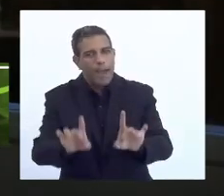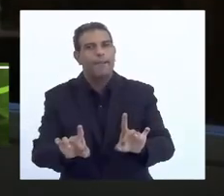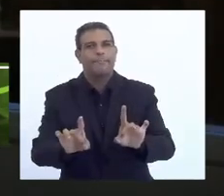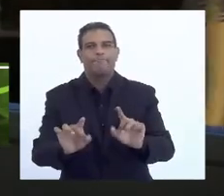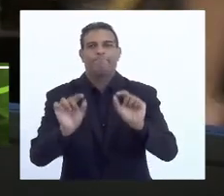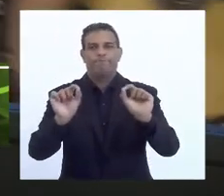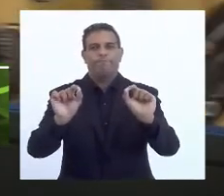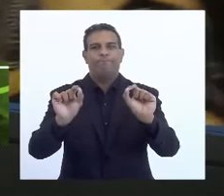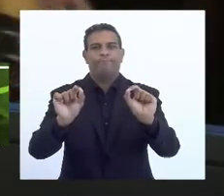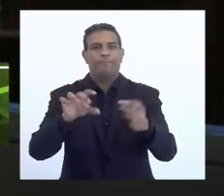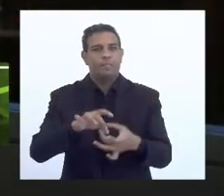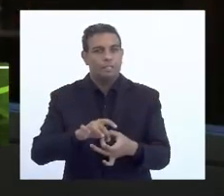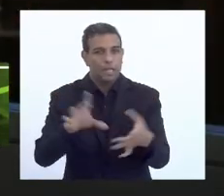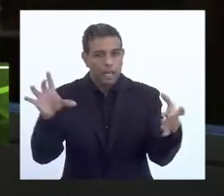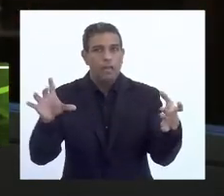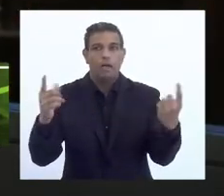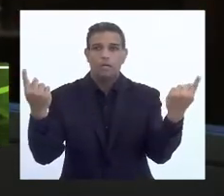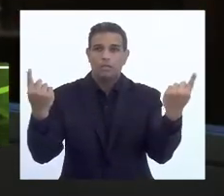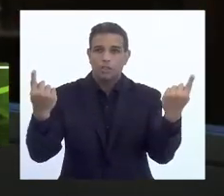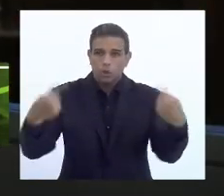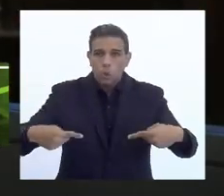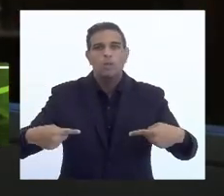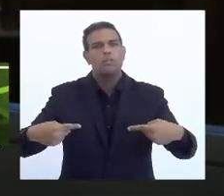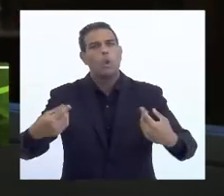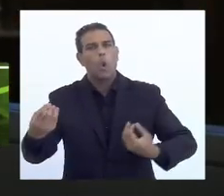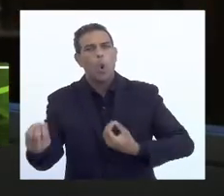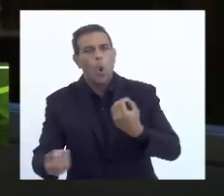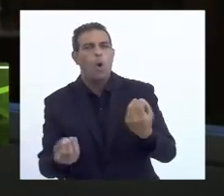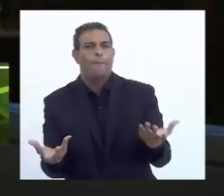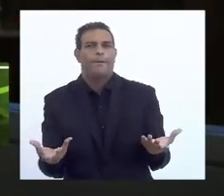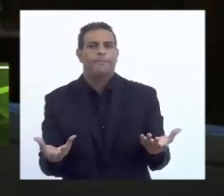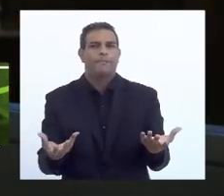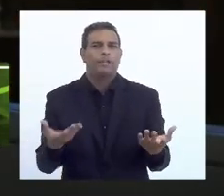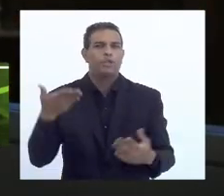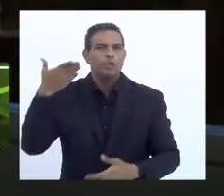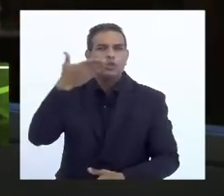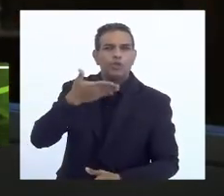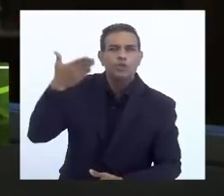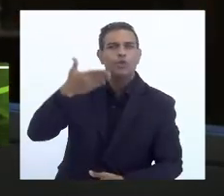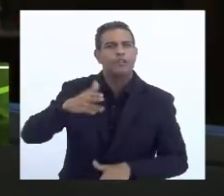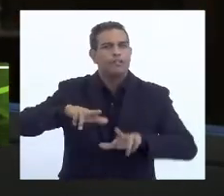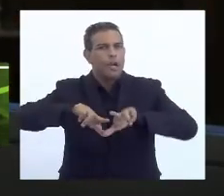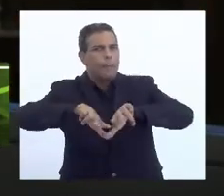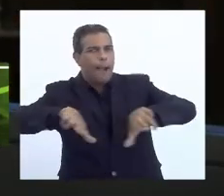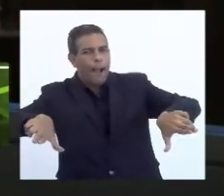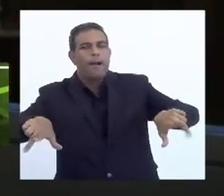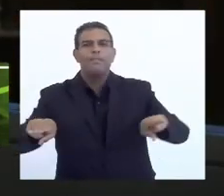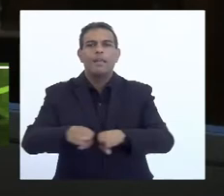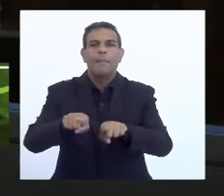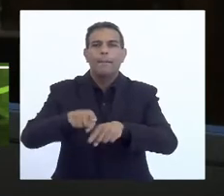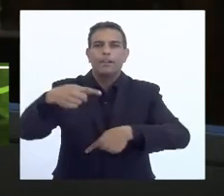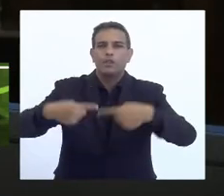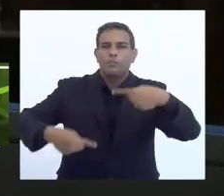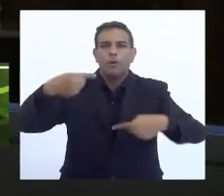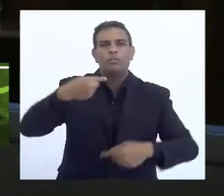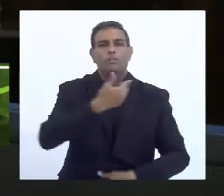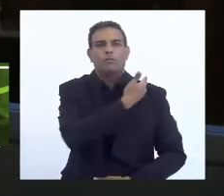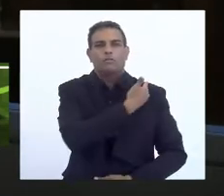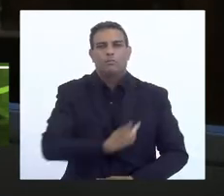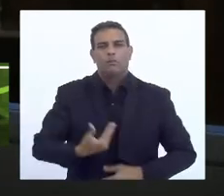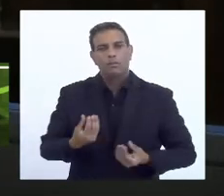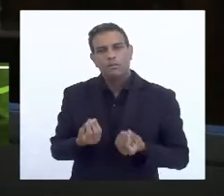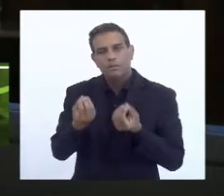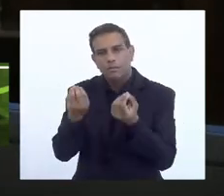de democracia, de possibilidade de disputa de discursos, de narrativas, mas de políticas públicas para as nossas